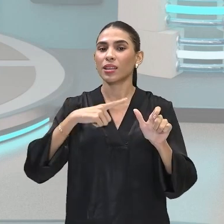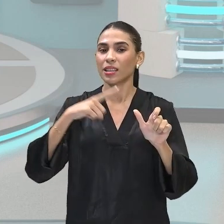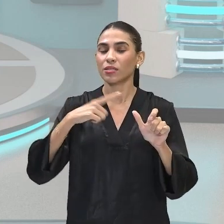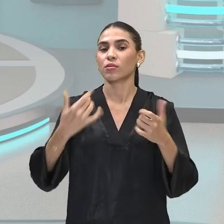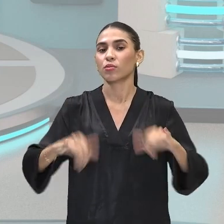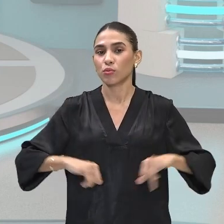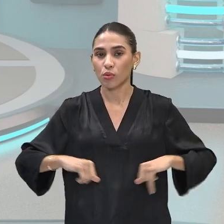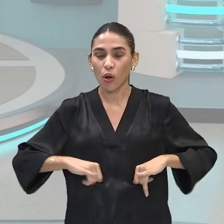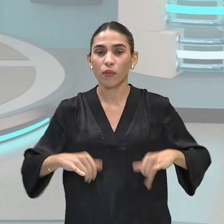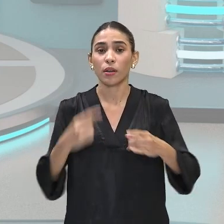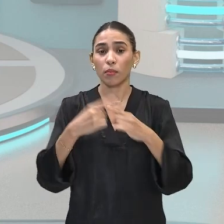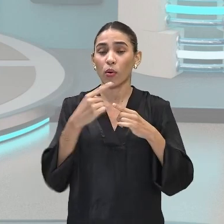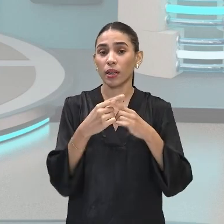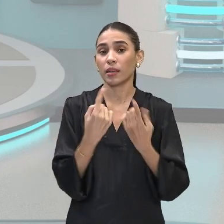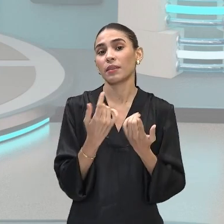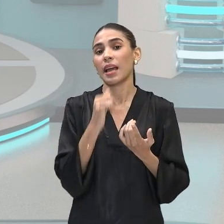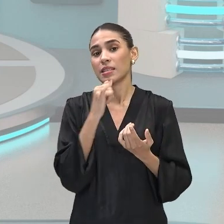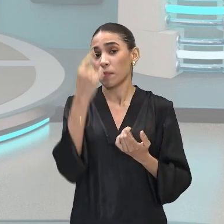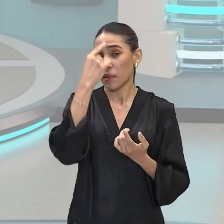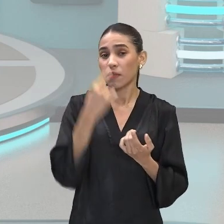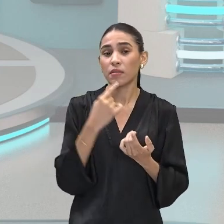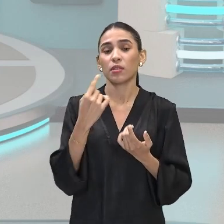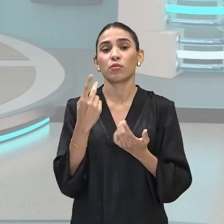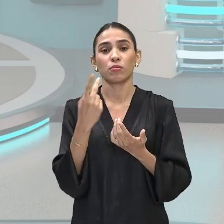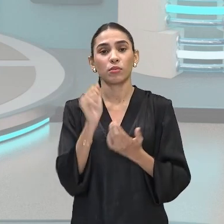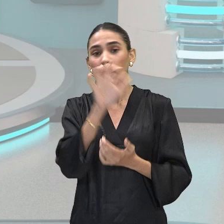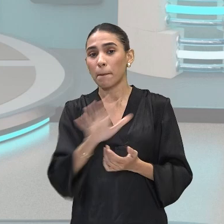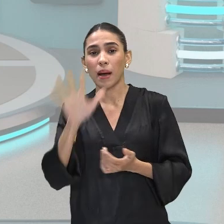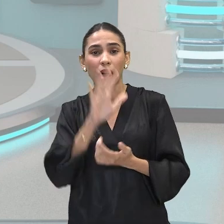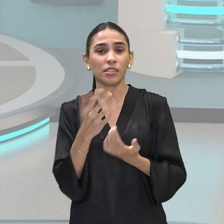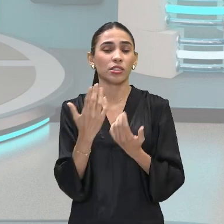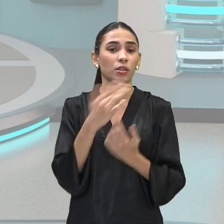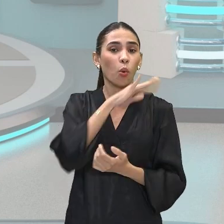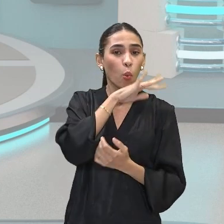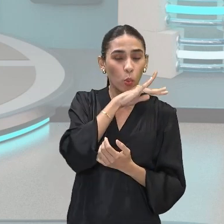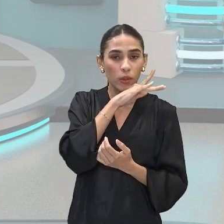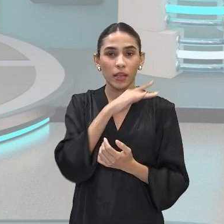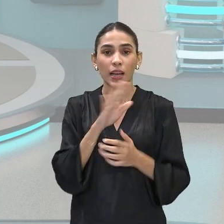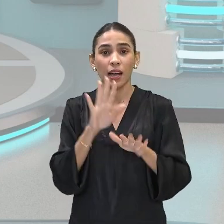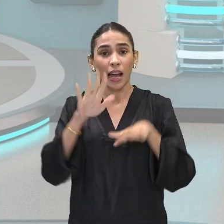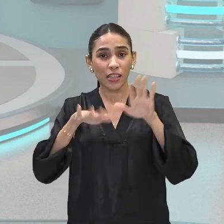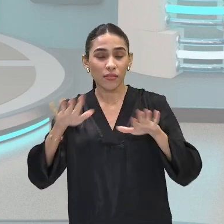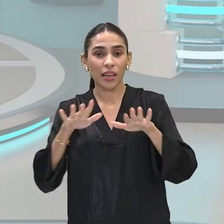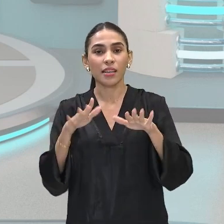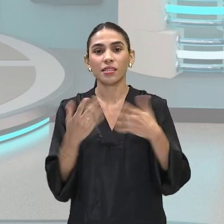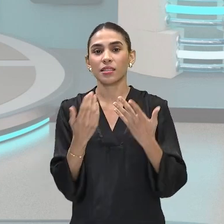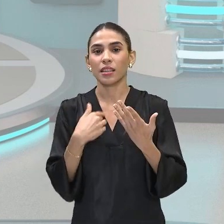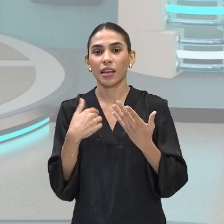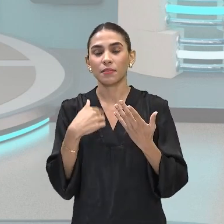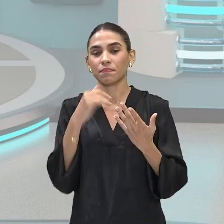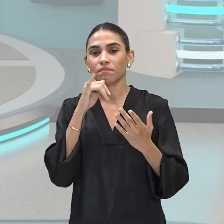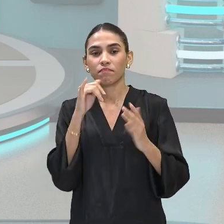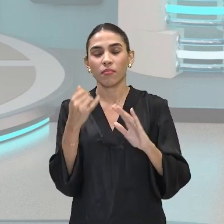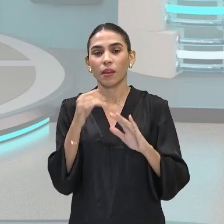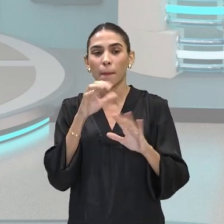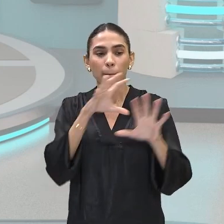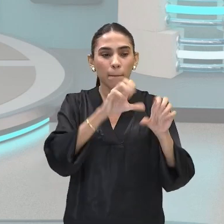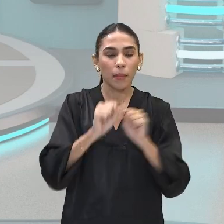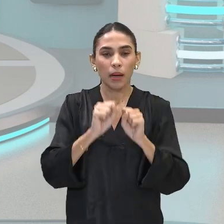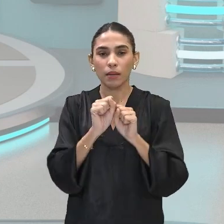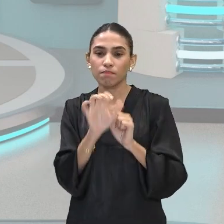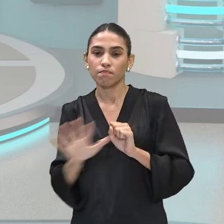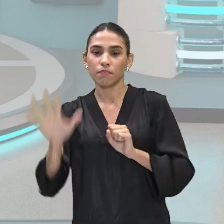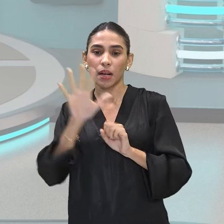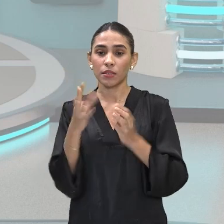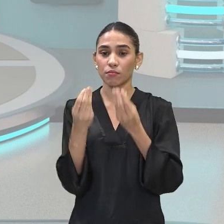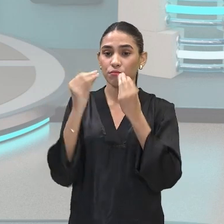que são divulgadas na internet, ou seja, as pessoas invadem os seus arquivos pessoais e saem divulgando. Eu sempre costumo falar que,